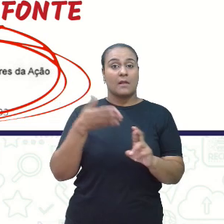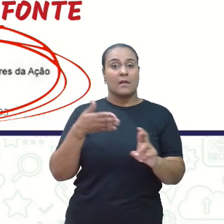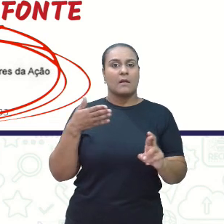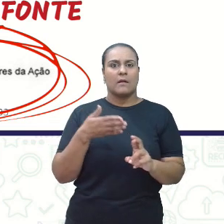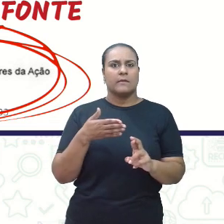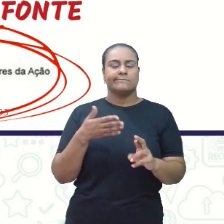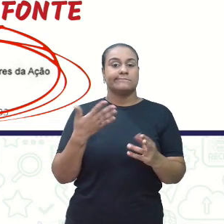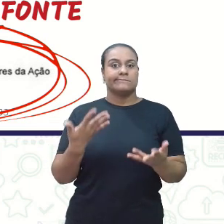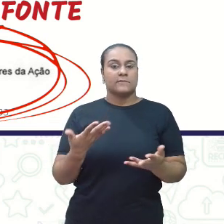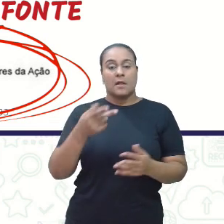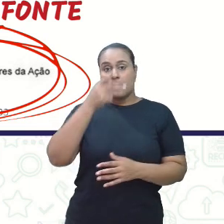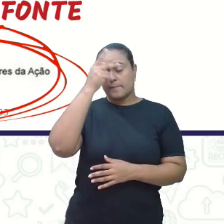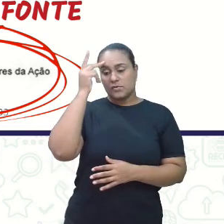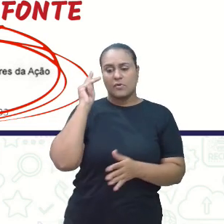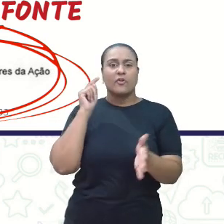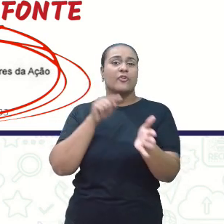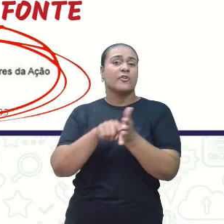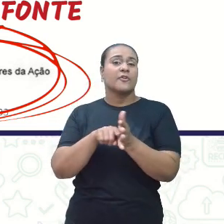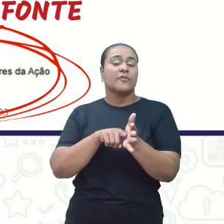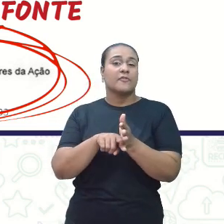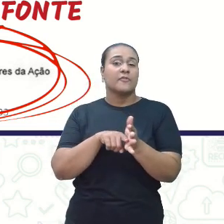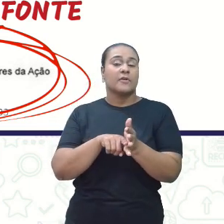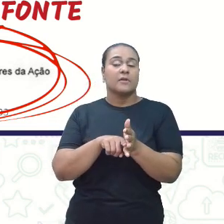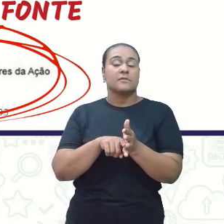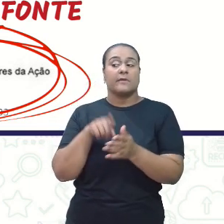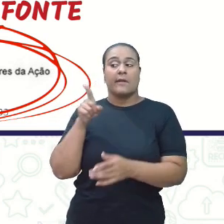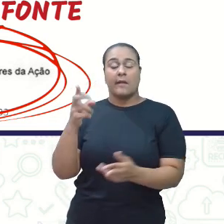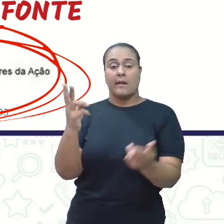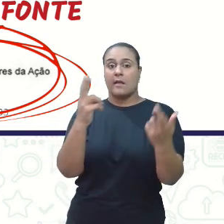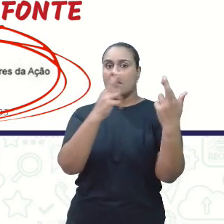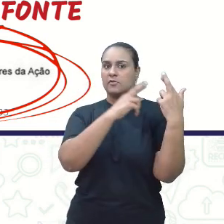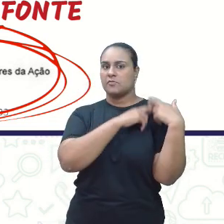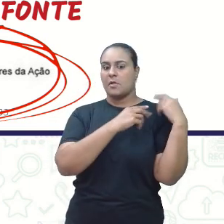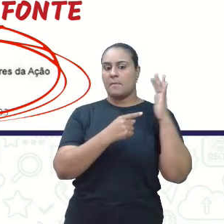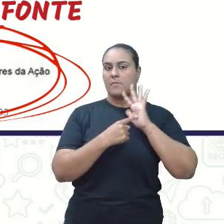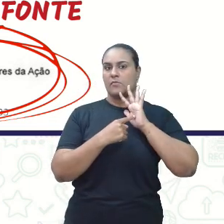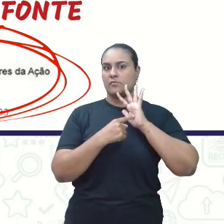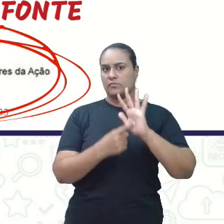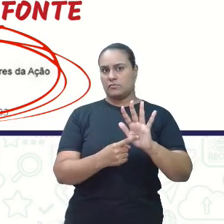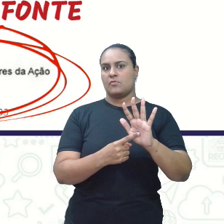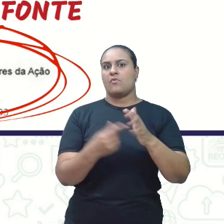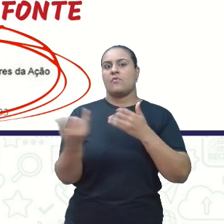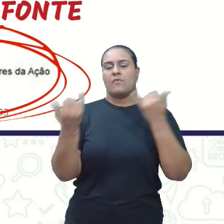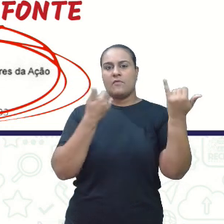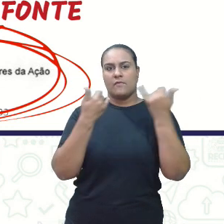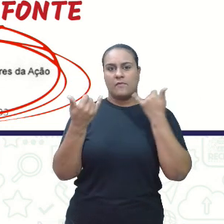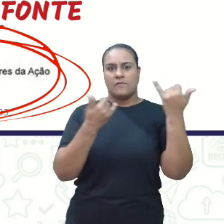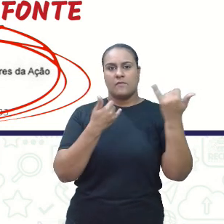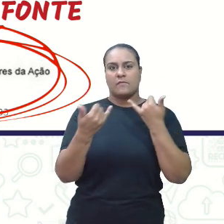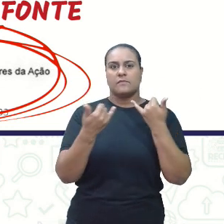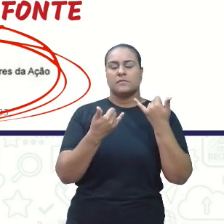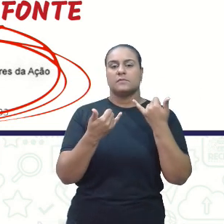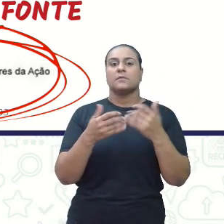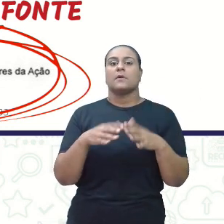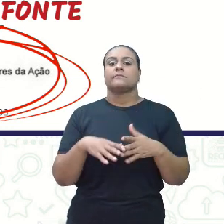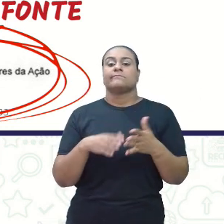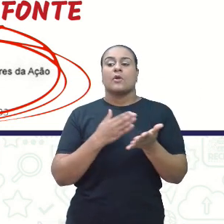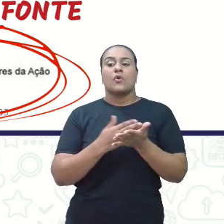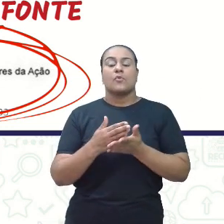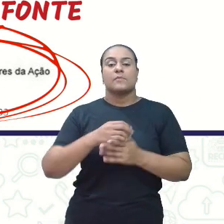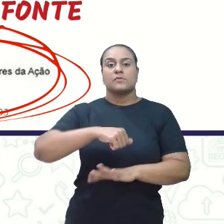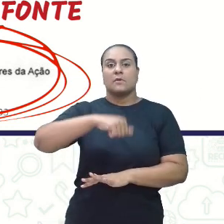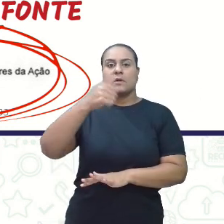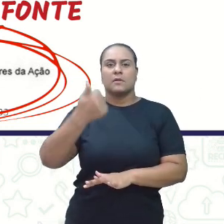fez essa pesquisa, porque é ela que vai ser responsável por expor essas informações. Então, aqui a gente começou a analisar